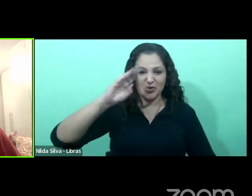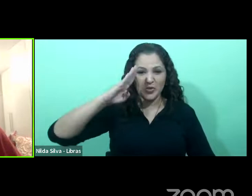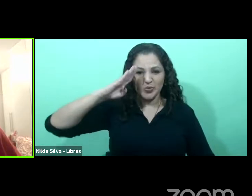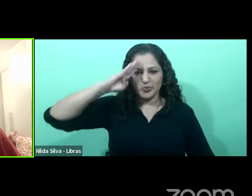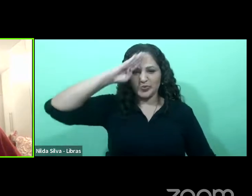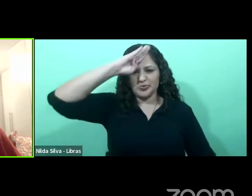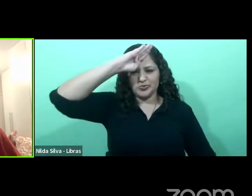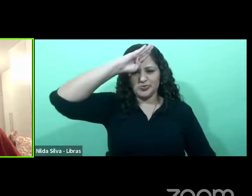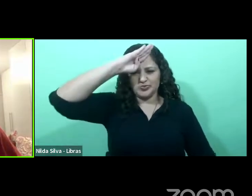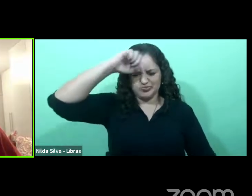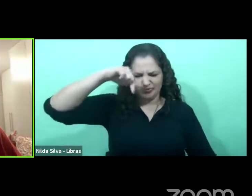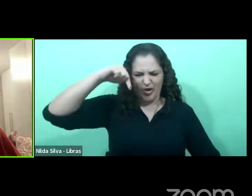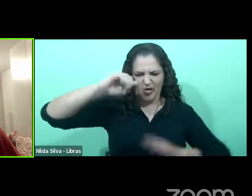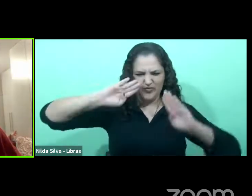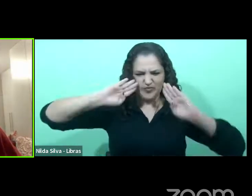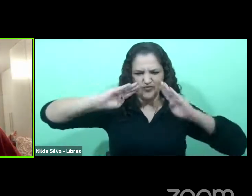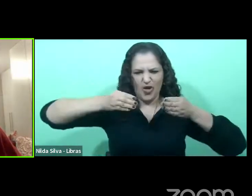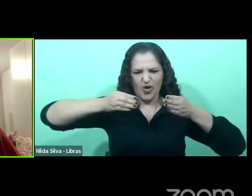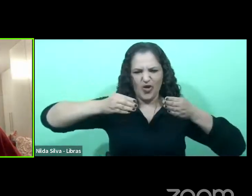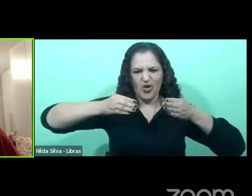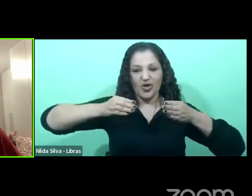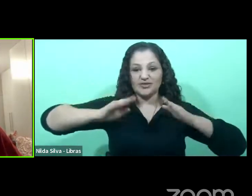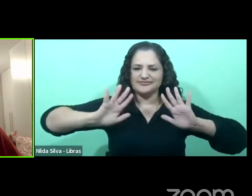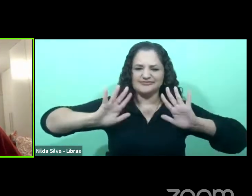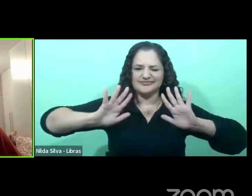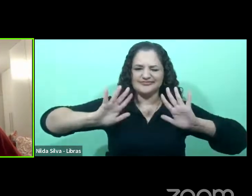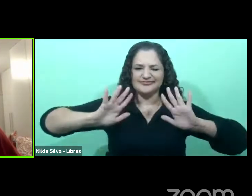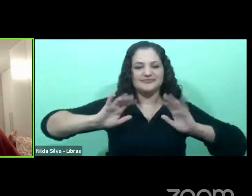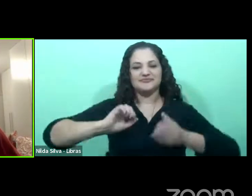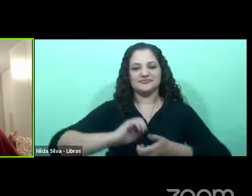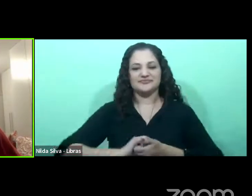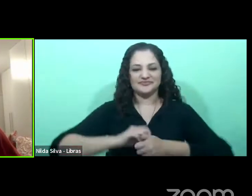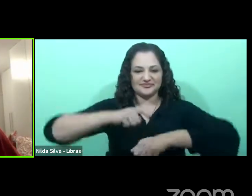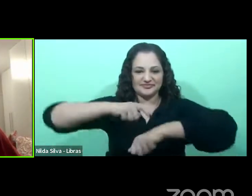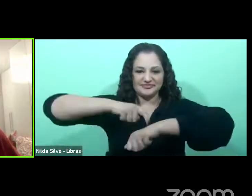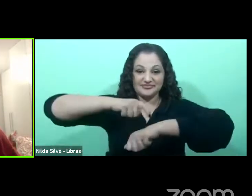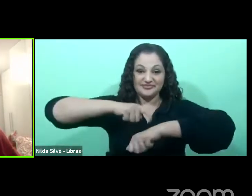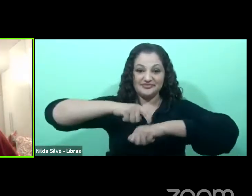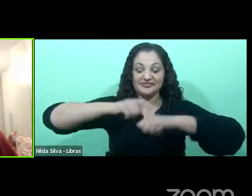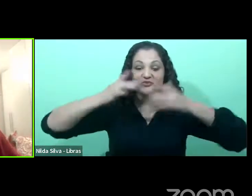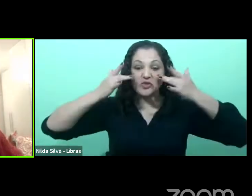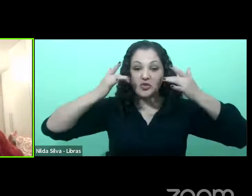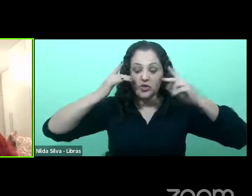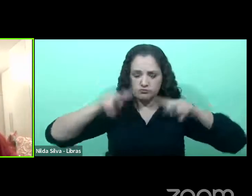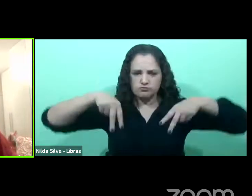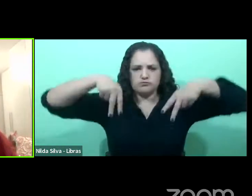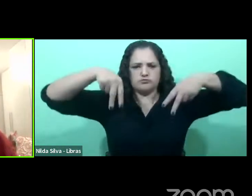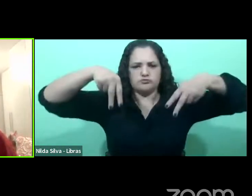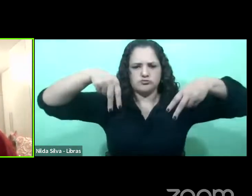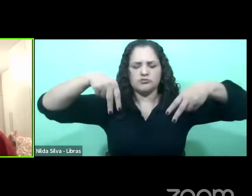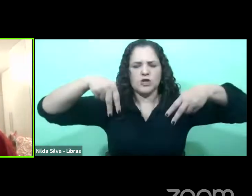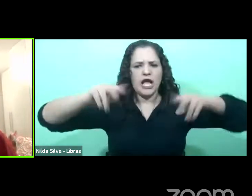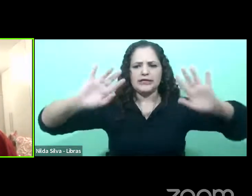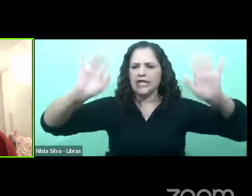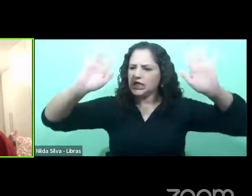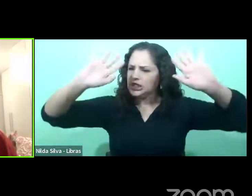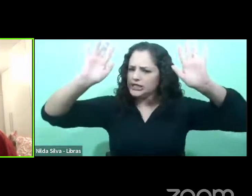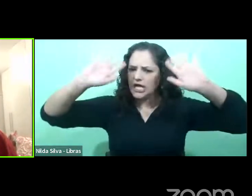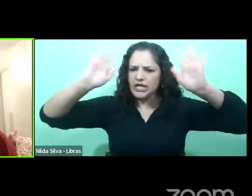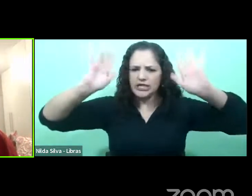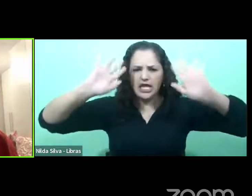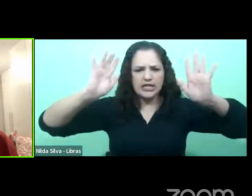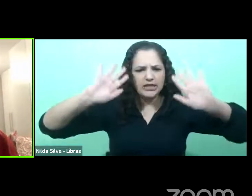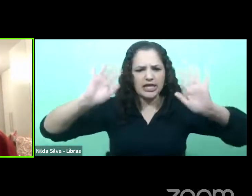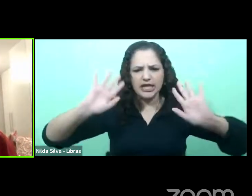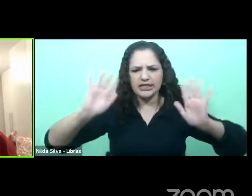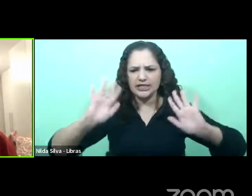Então, aqui, na hora que a gente fez o teatro, eles levantaram e falaram, não, não, não, aqui não. Aqui o mesário não vai dizer que